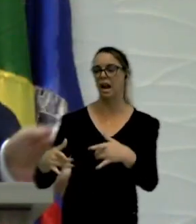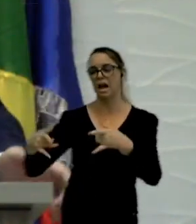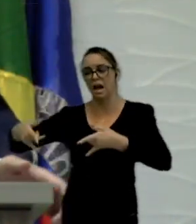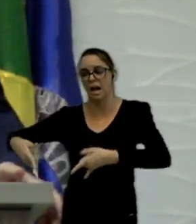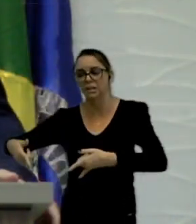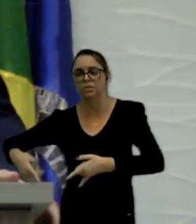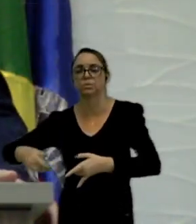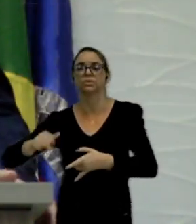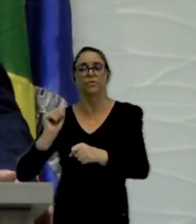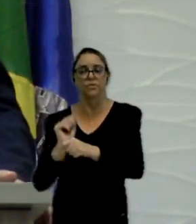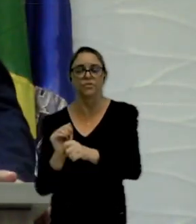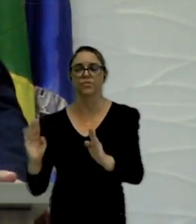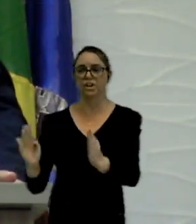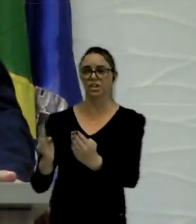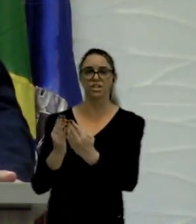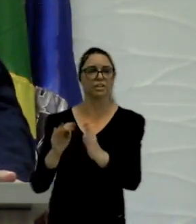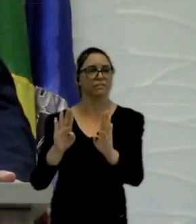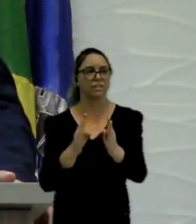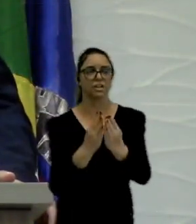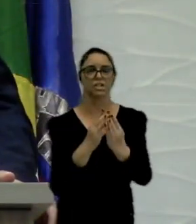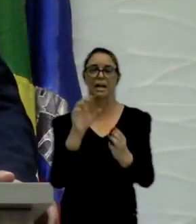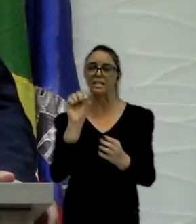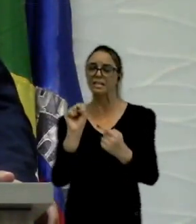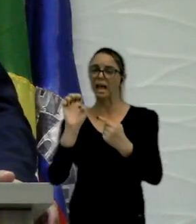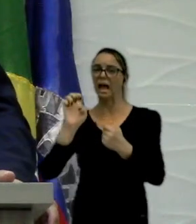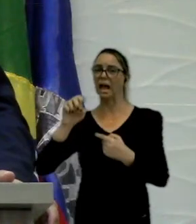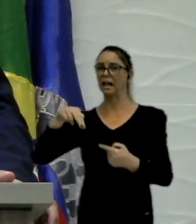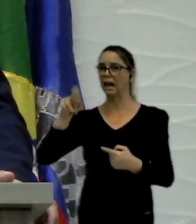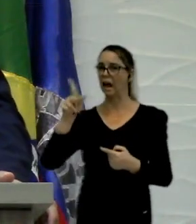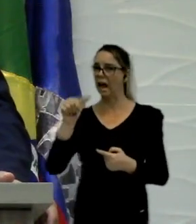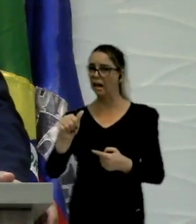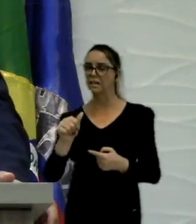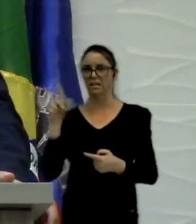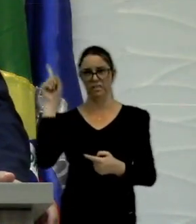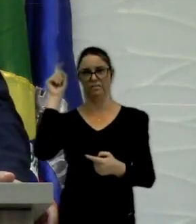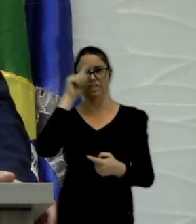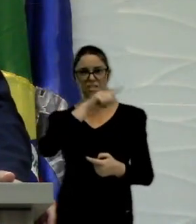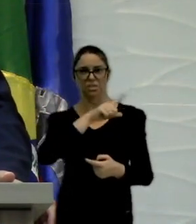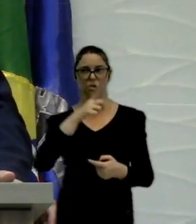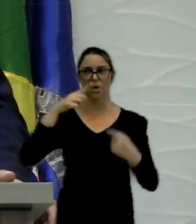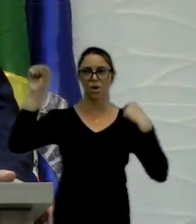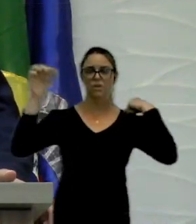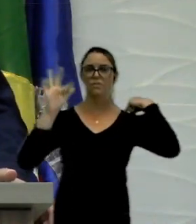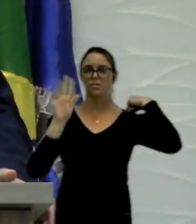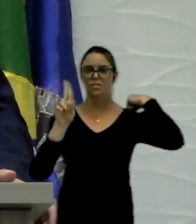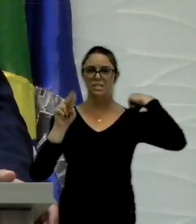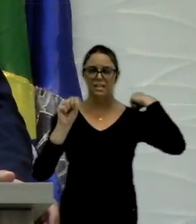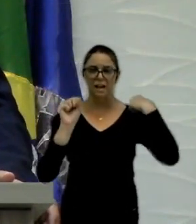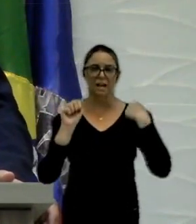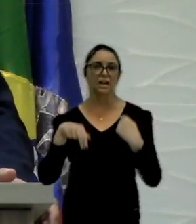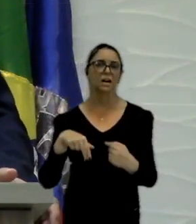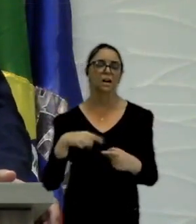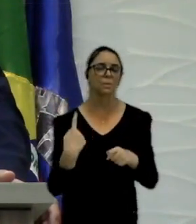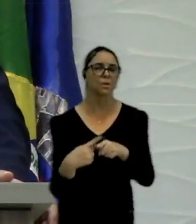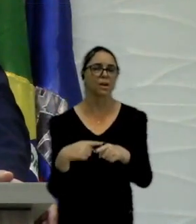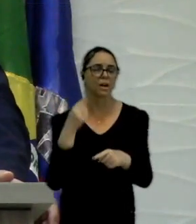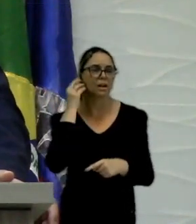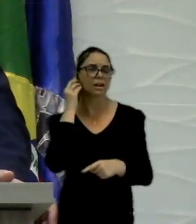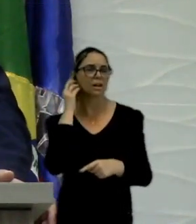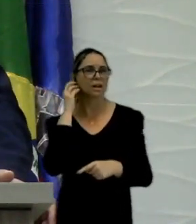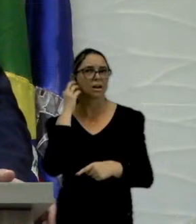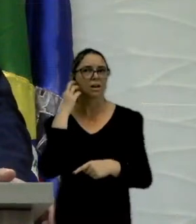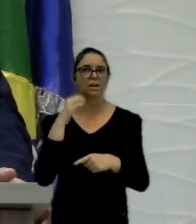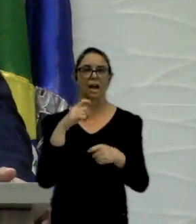hospital, eles ligam pedindo a senha. Dificilmente uma senha tem saído para a fusão. Que 90% saía fusão ou